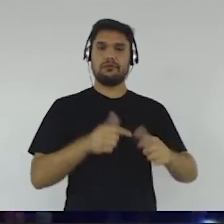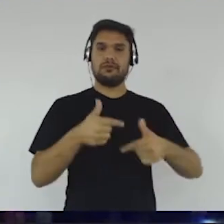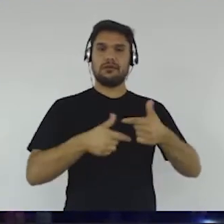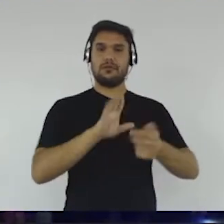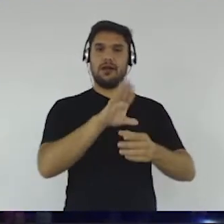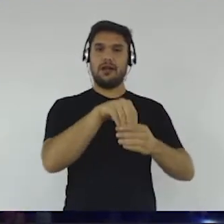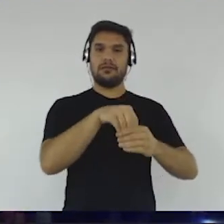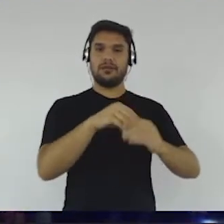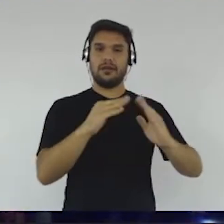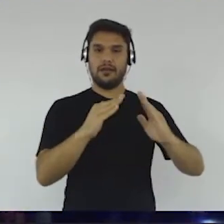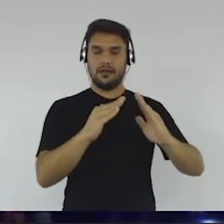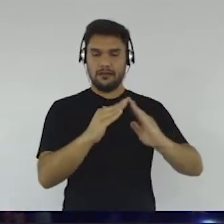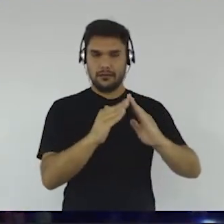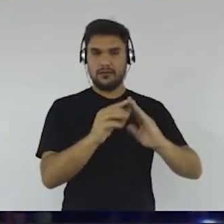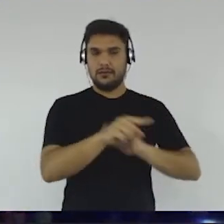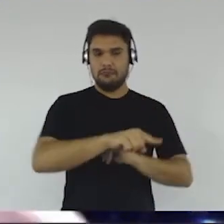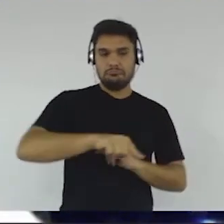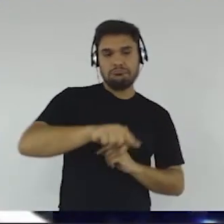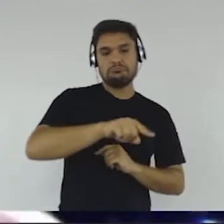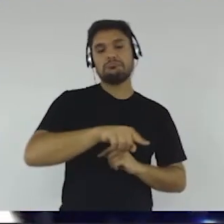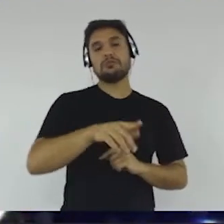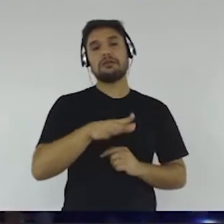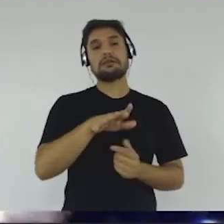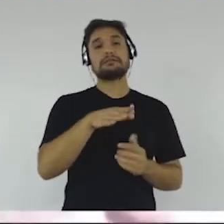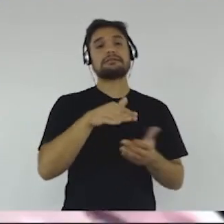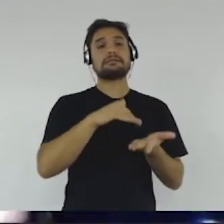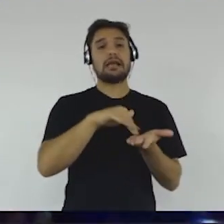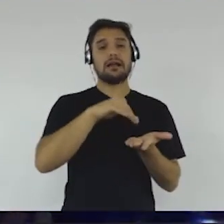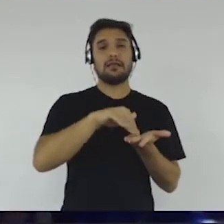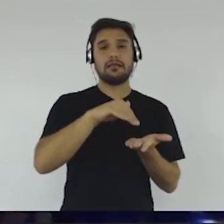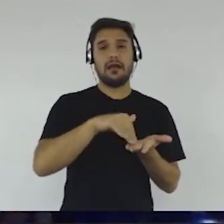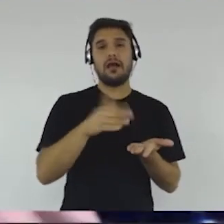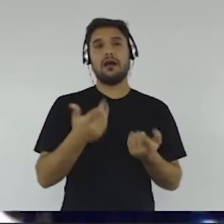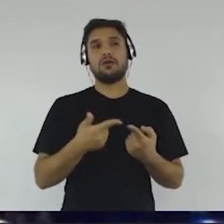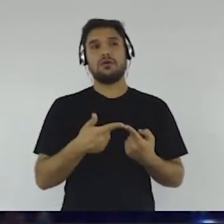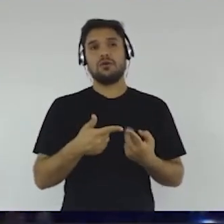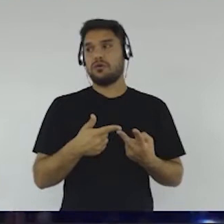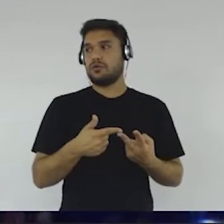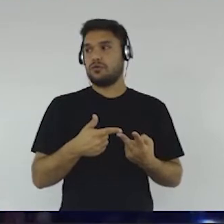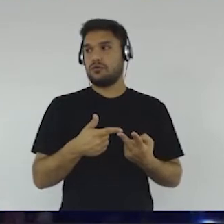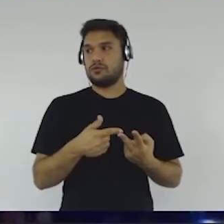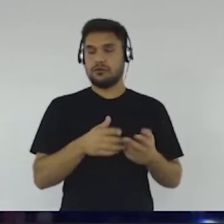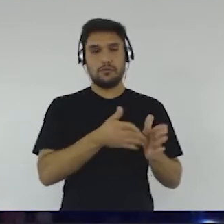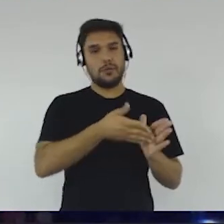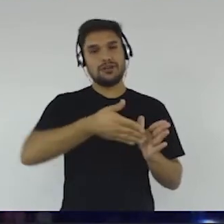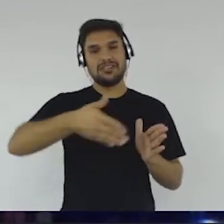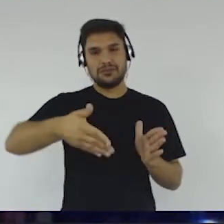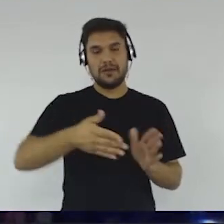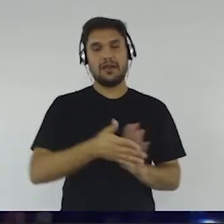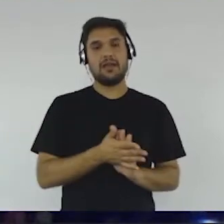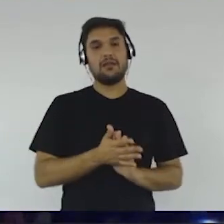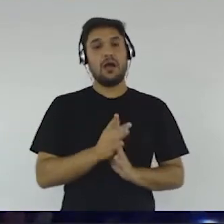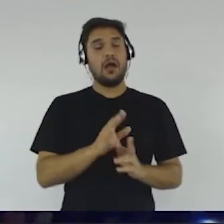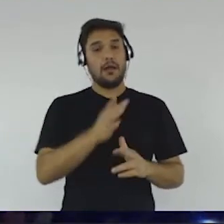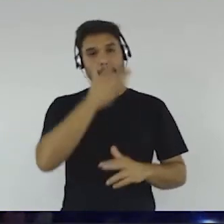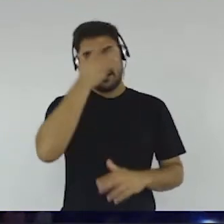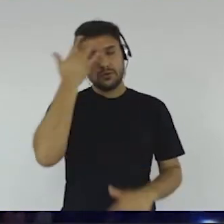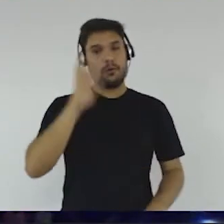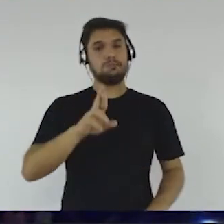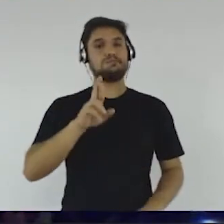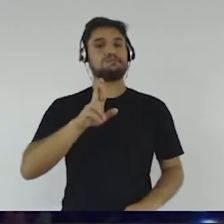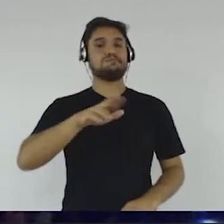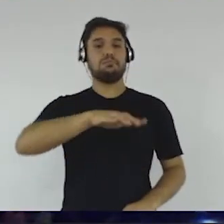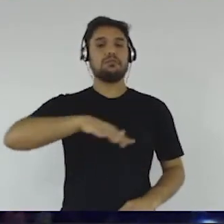administradores dos procedimentos, os administradores da Câmara, os secretários de procedimento, os responsáveis pelo